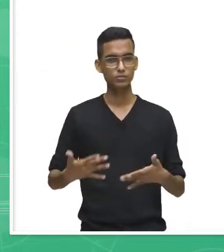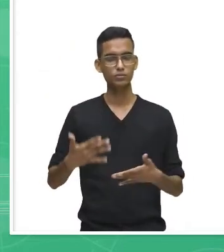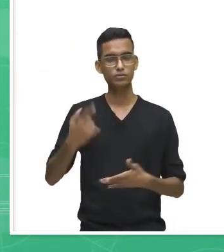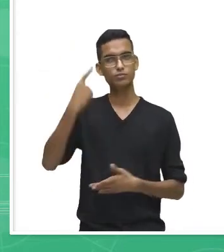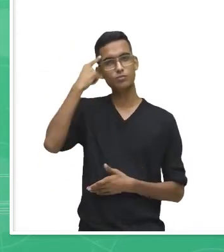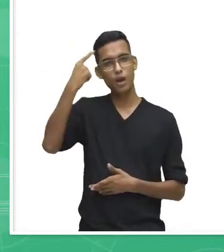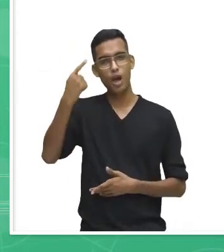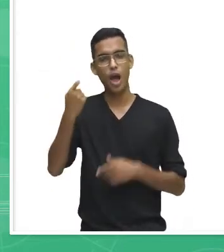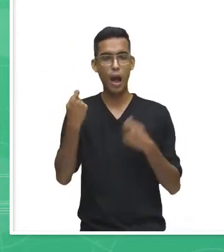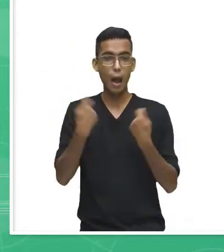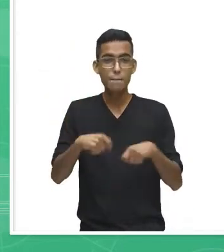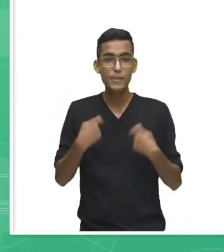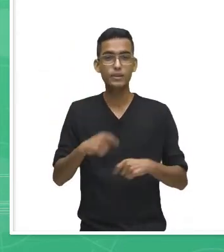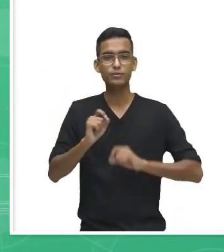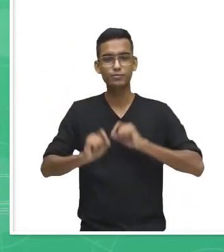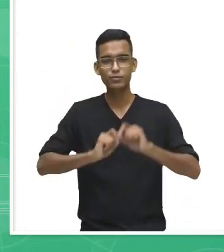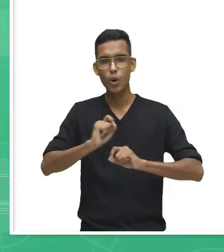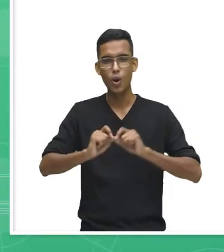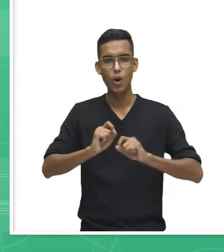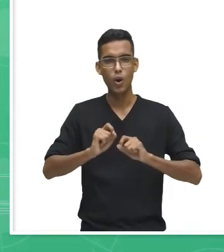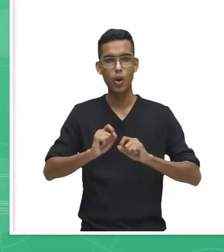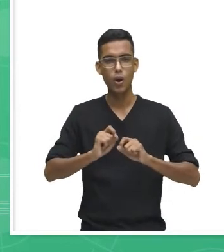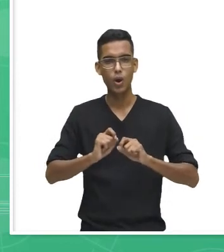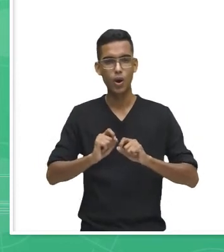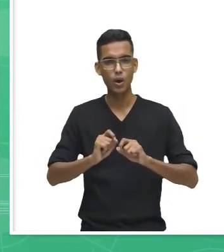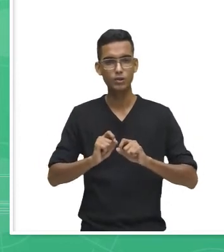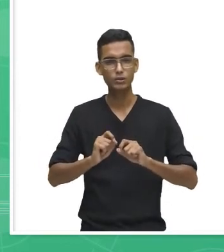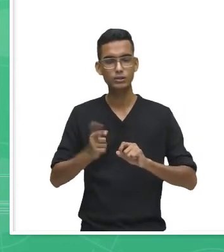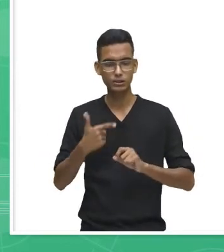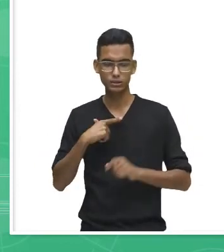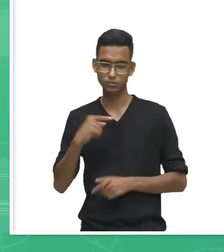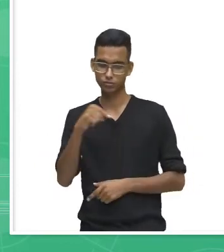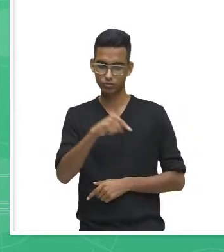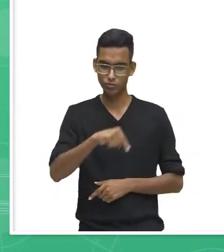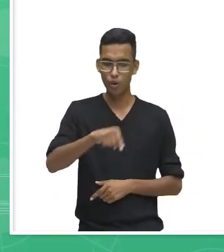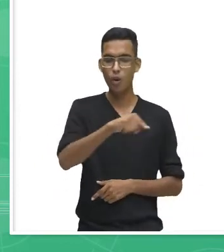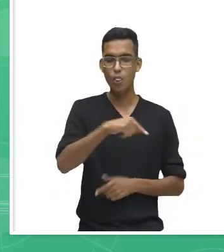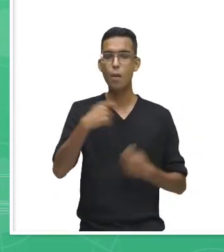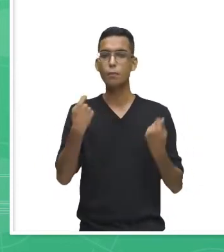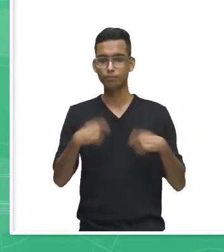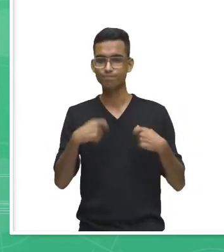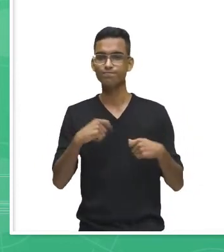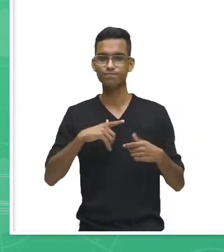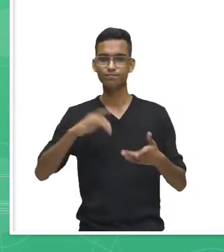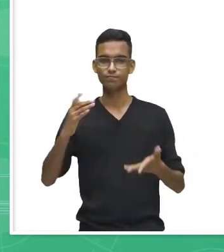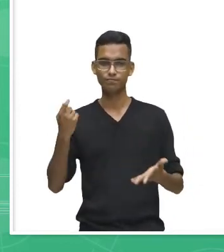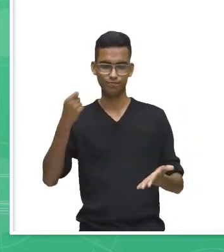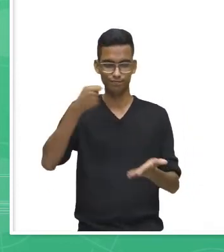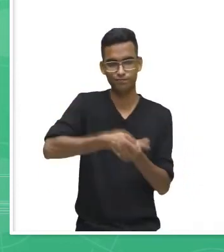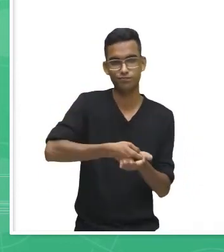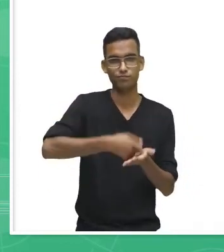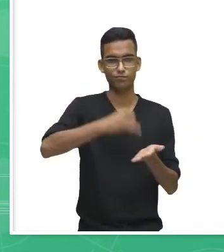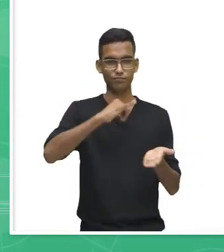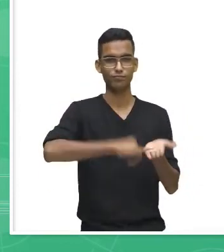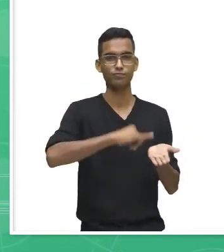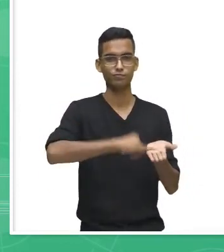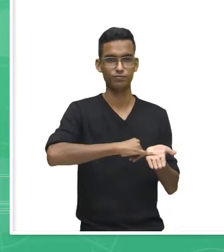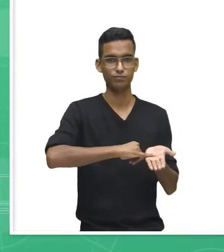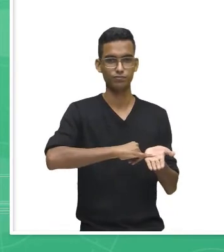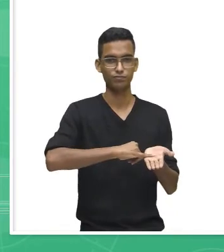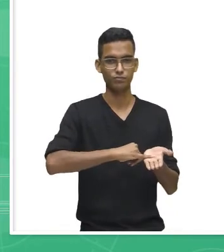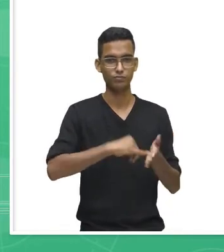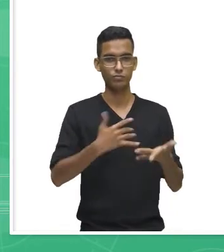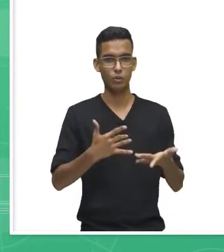os outros estados, além do terceiro estado, paguem imposto também. Então, quando eles vêm com essa sugestão, o primeiro estado e o segundo